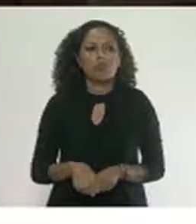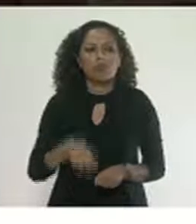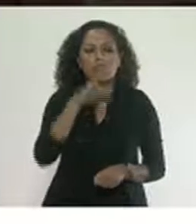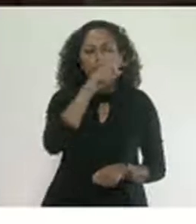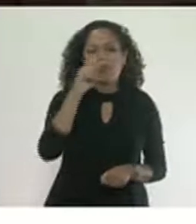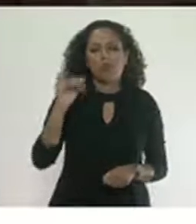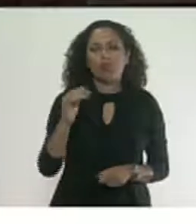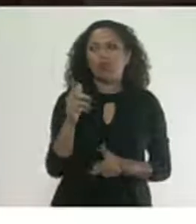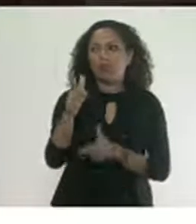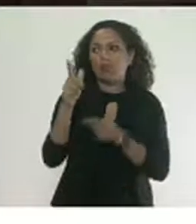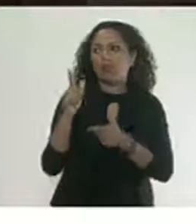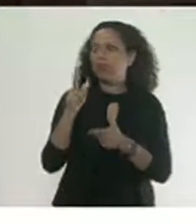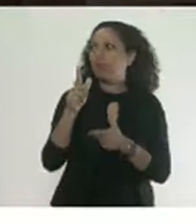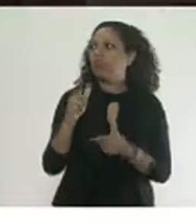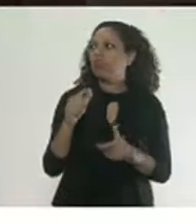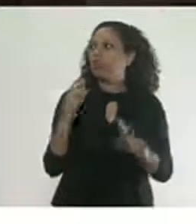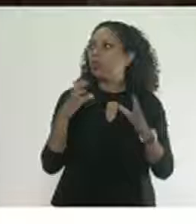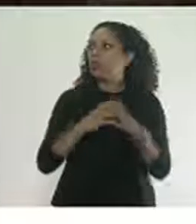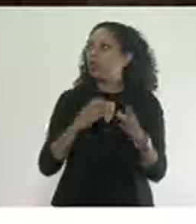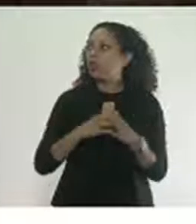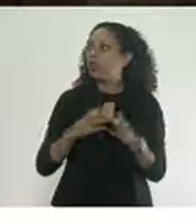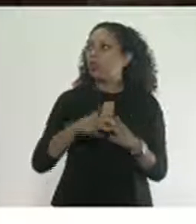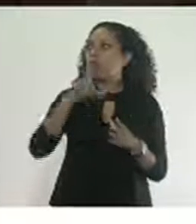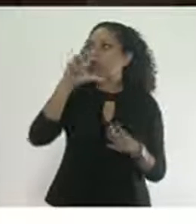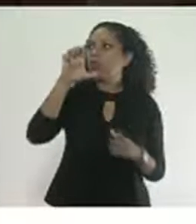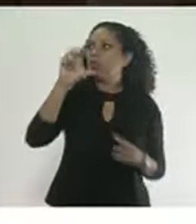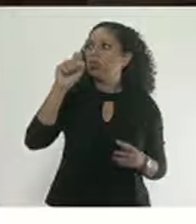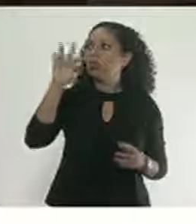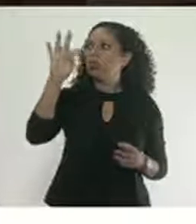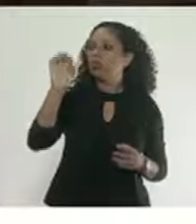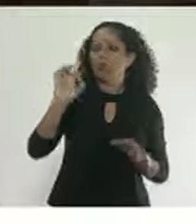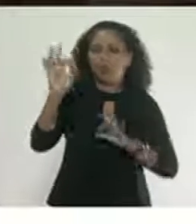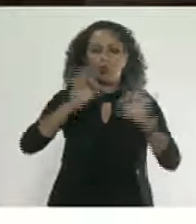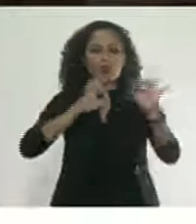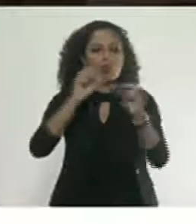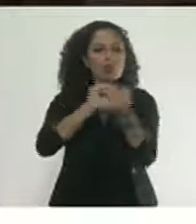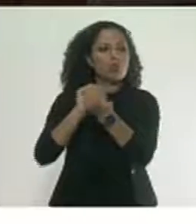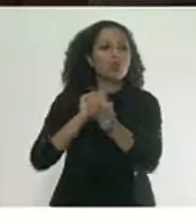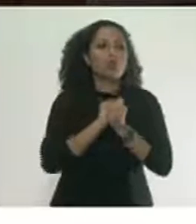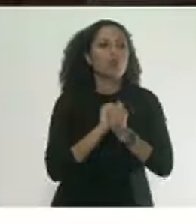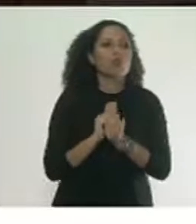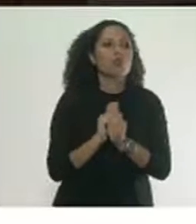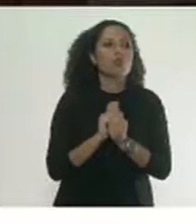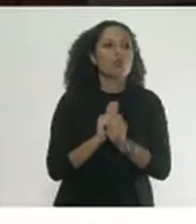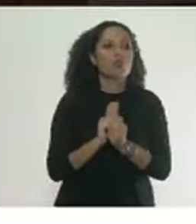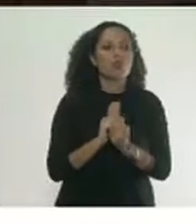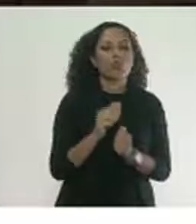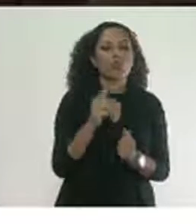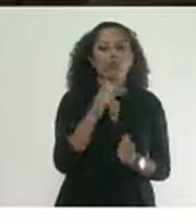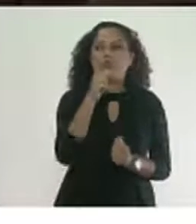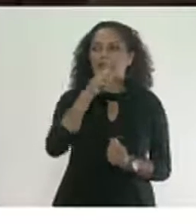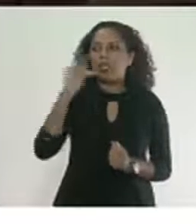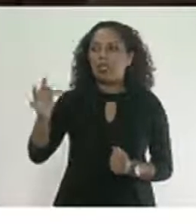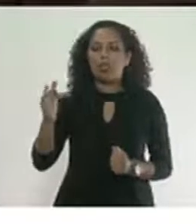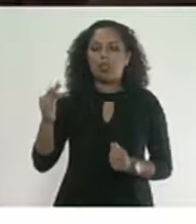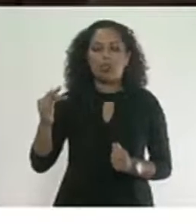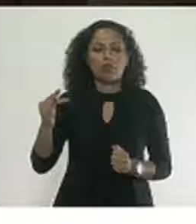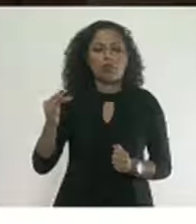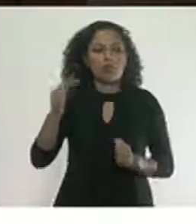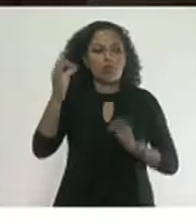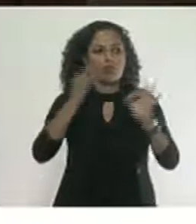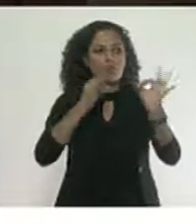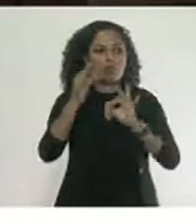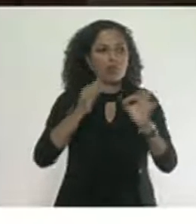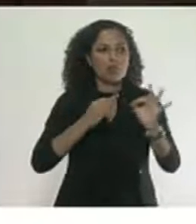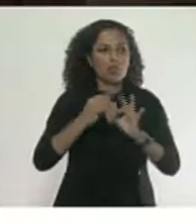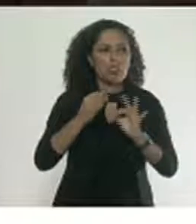CPI das armas, que o Comando Militar do Leste articule, junto com a Superintendência da Polícia Federal, a implantação de um sistema